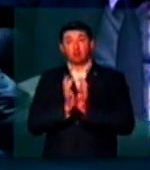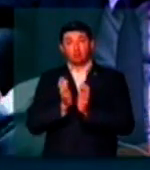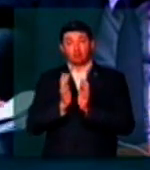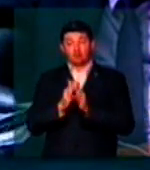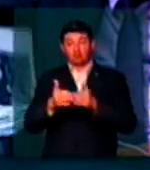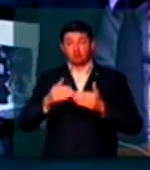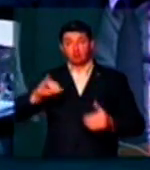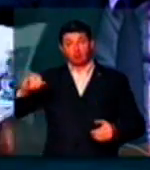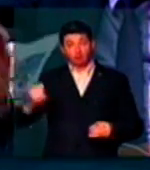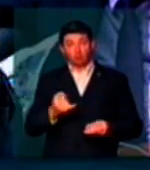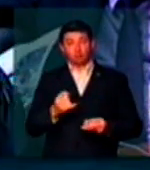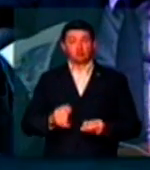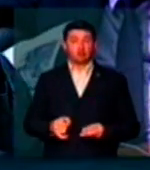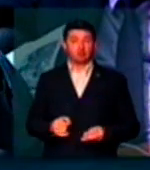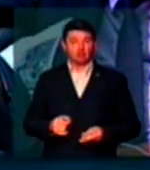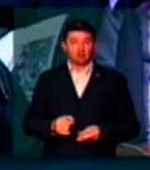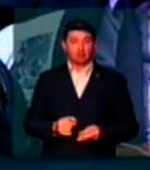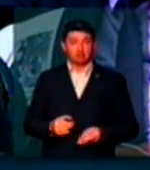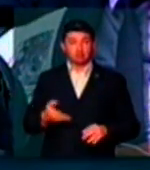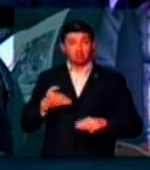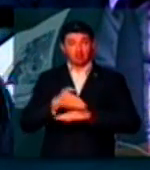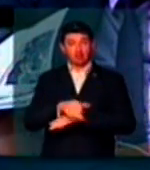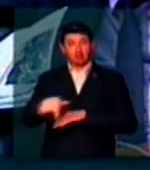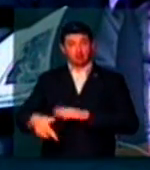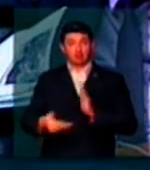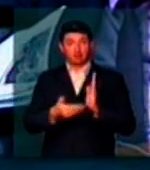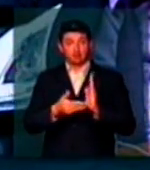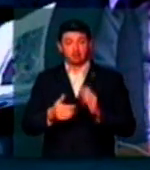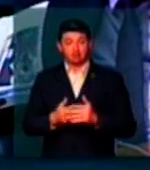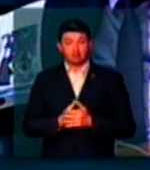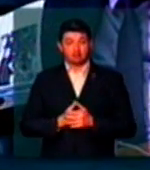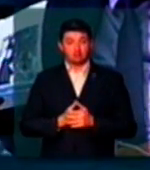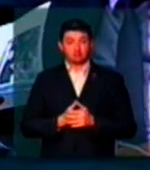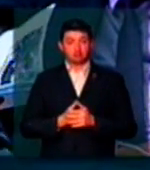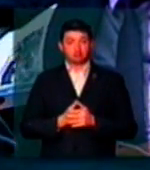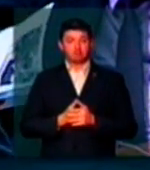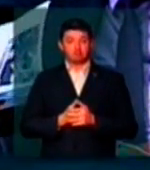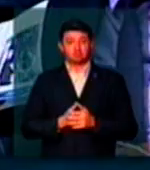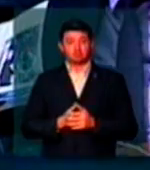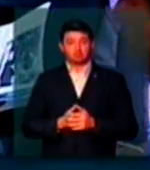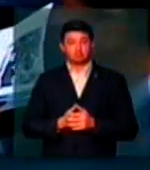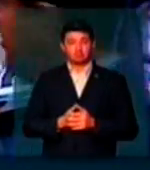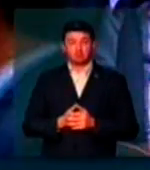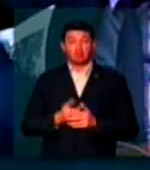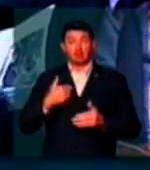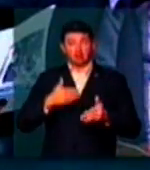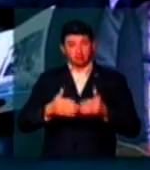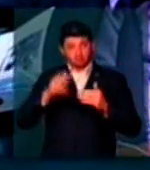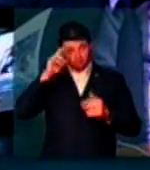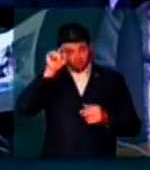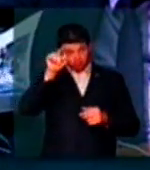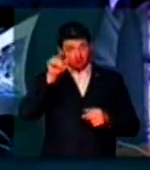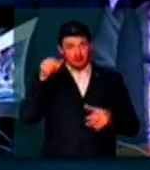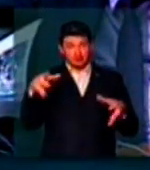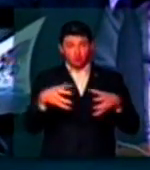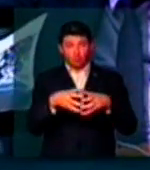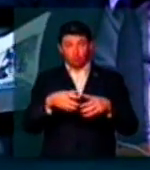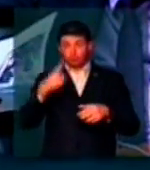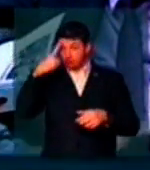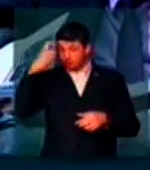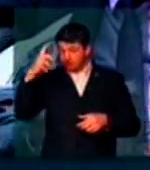a oportunidade para entrar nesta casa. Eu quero dizer a Vossa Excelência que esta organização